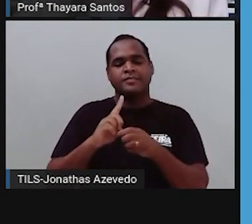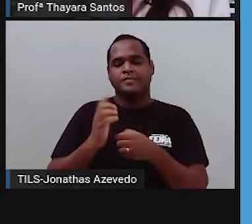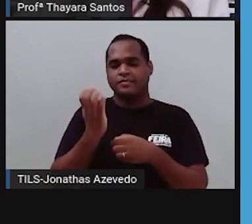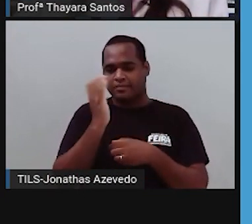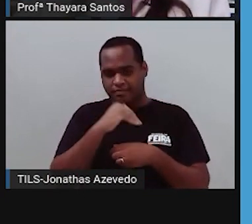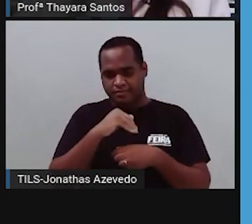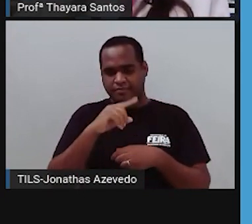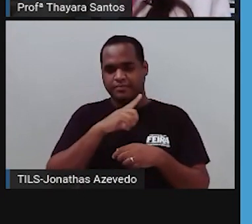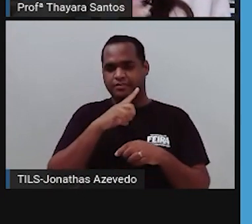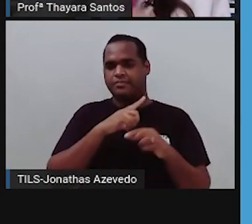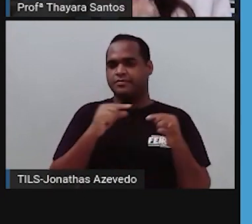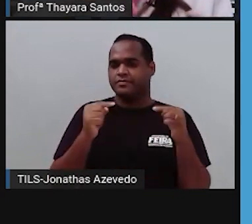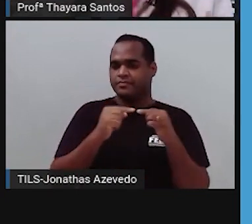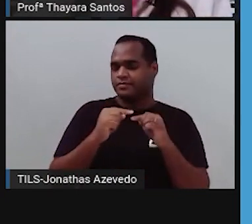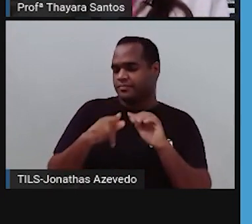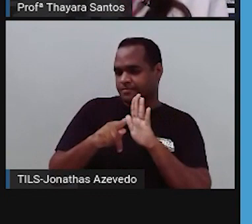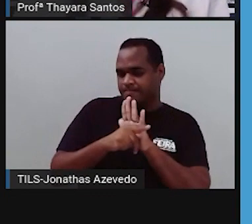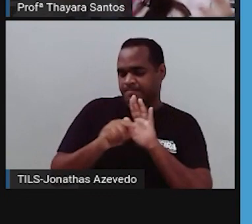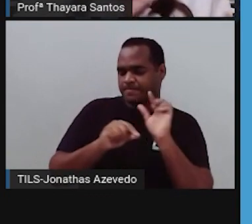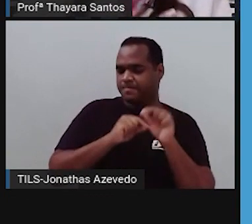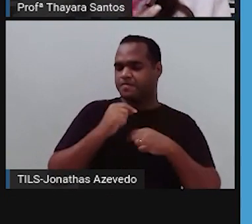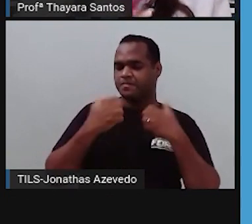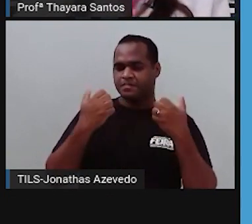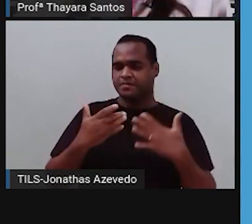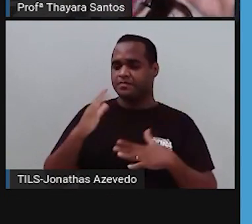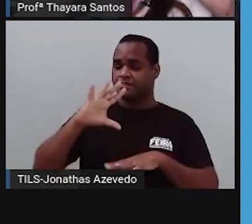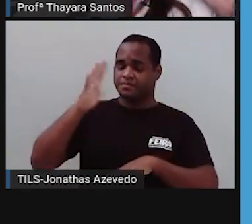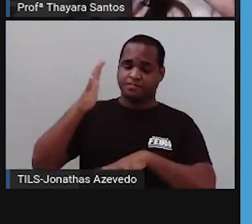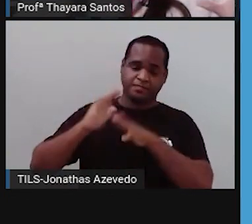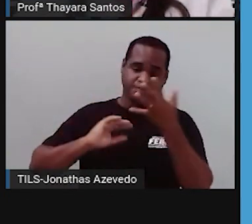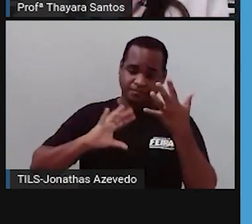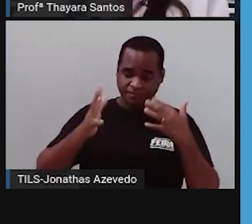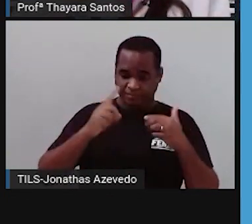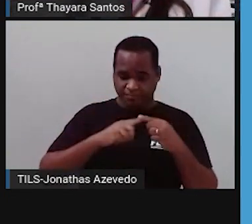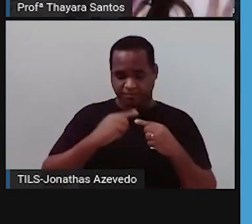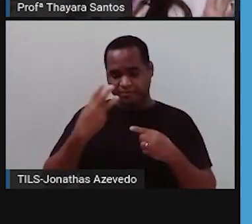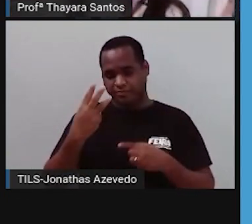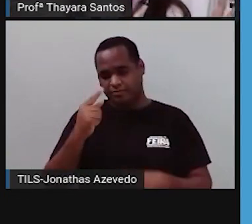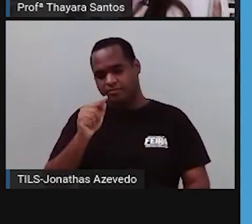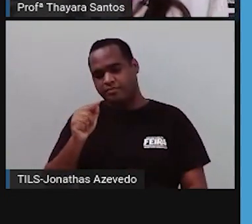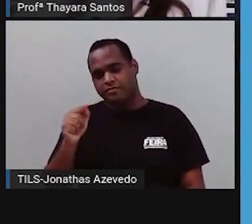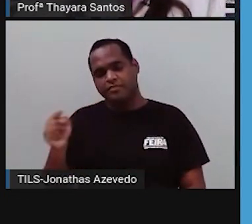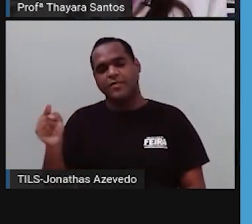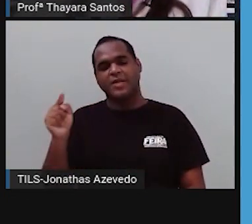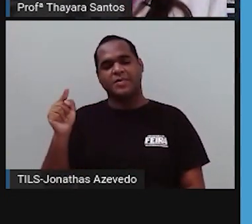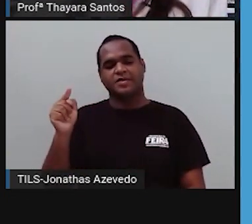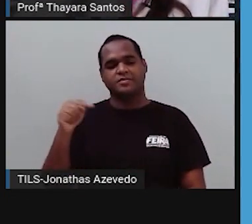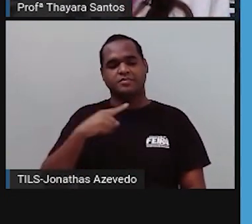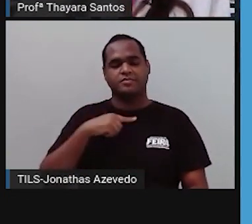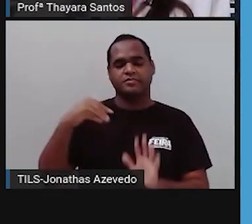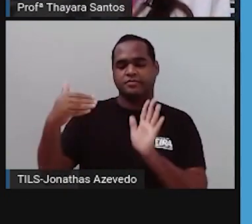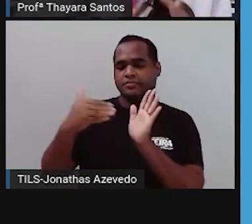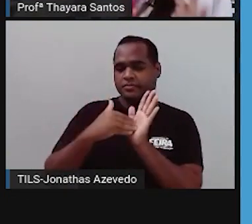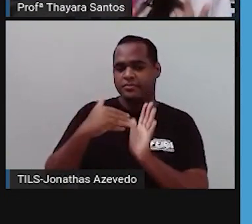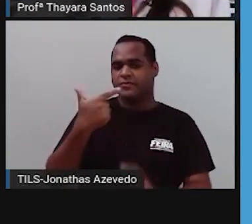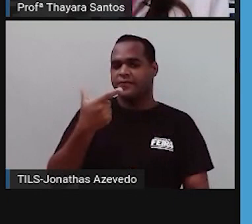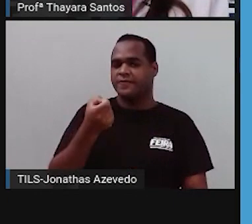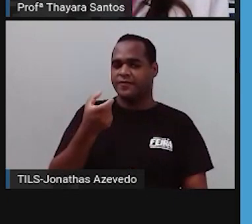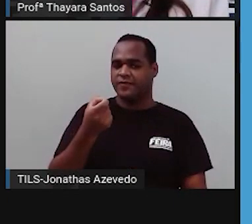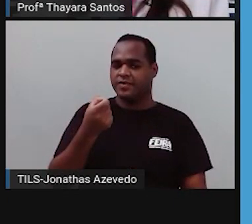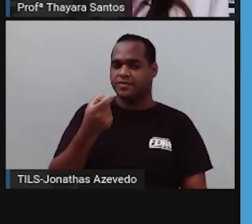mas a parte de formação mesmo acontece aí da semana 3 até mais ou menos a semana